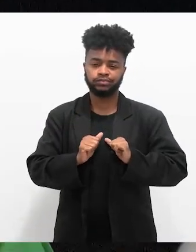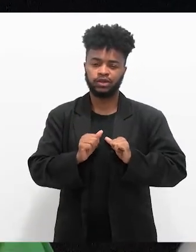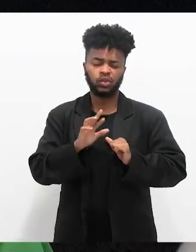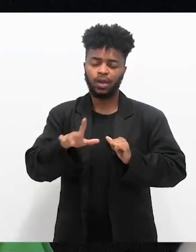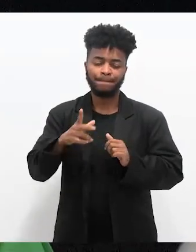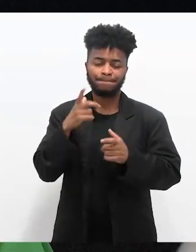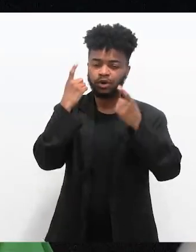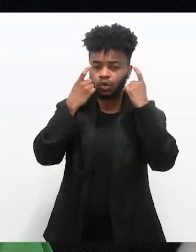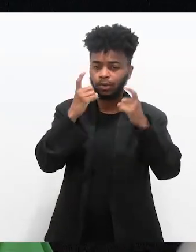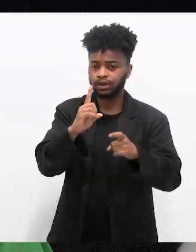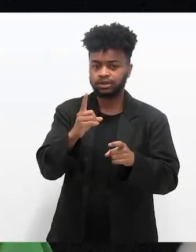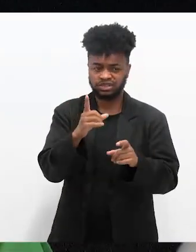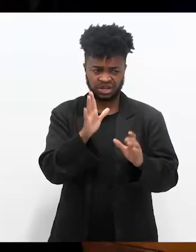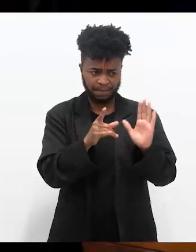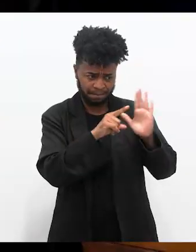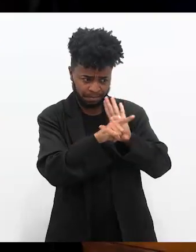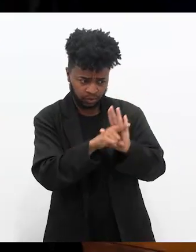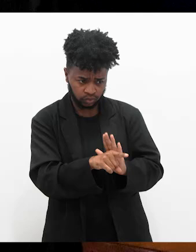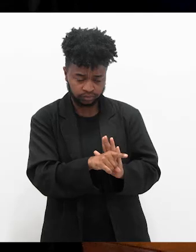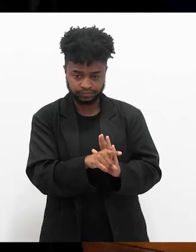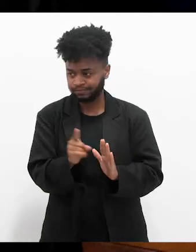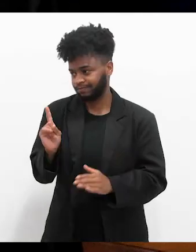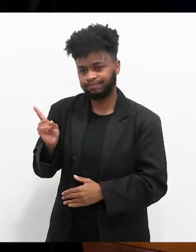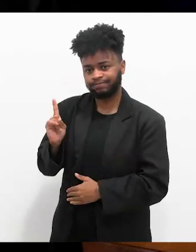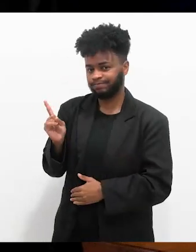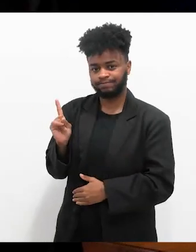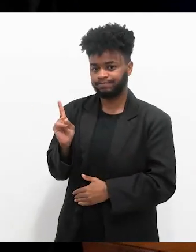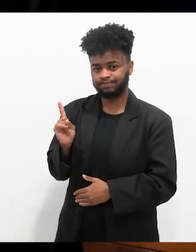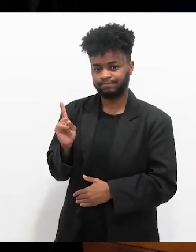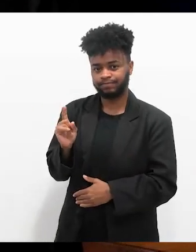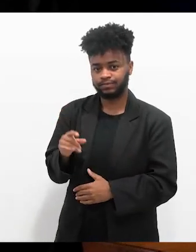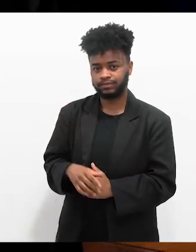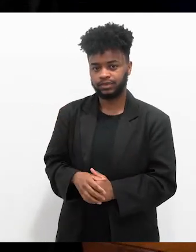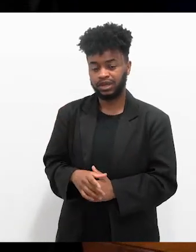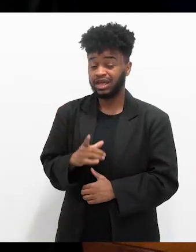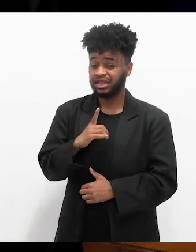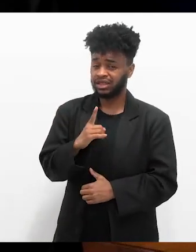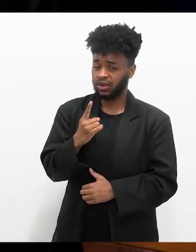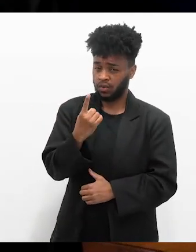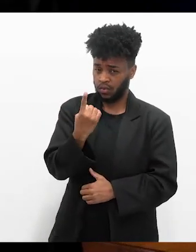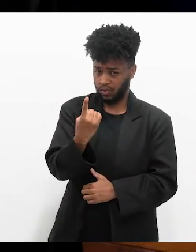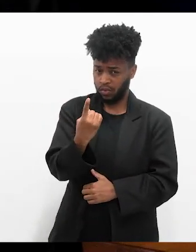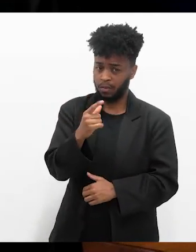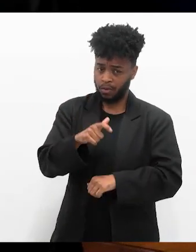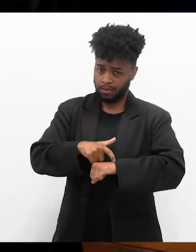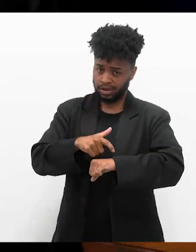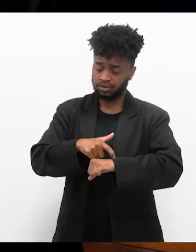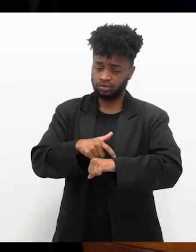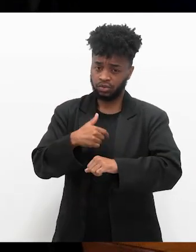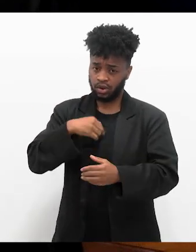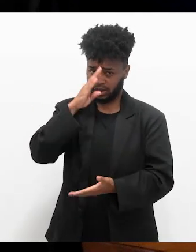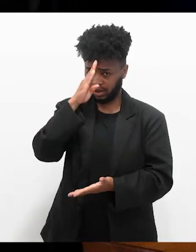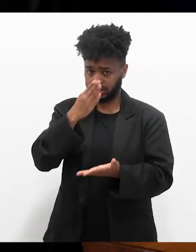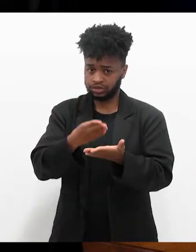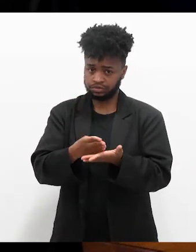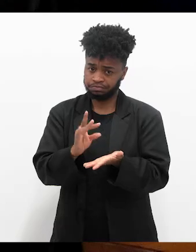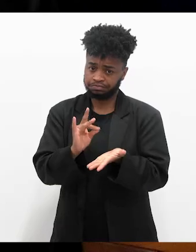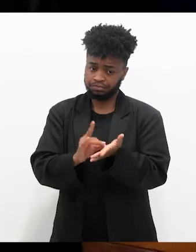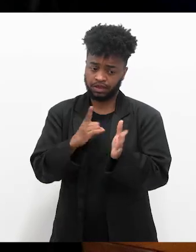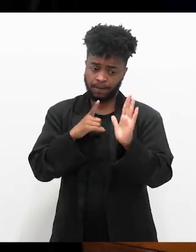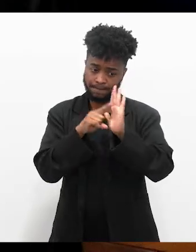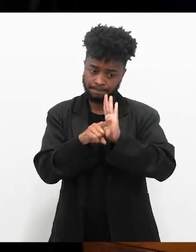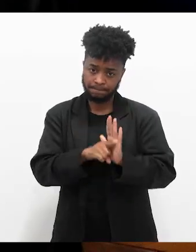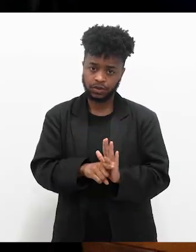preocupado. foram consultados até agora? Não. Foi até uma parte, até acredito tenha sido